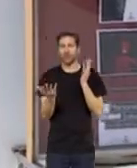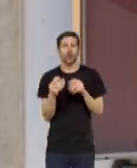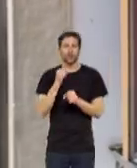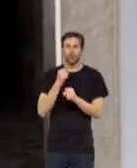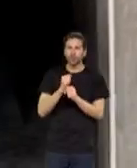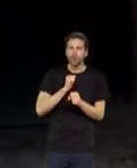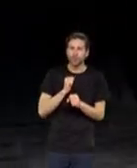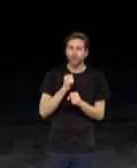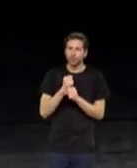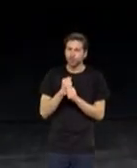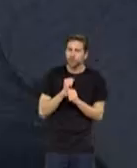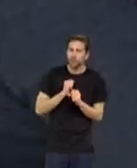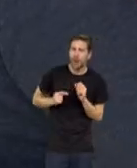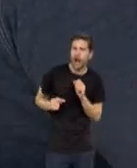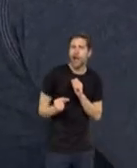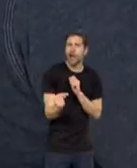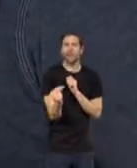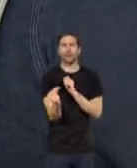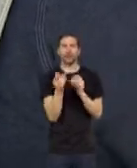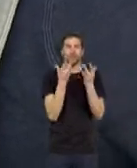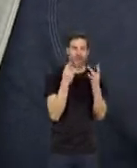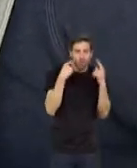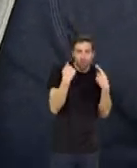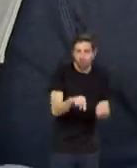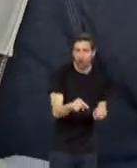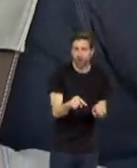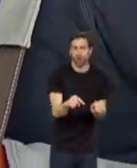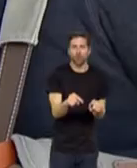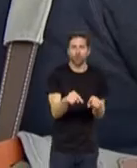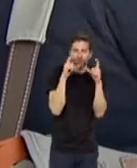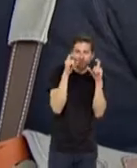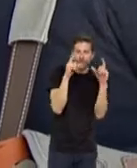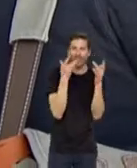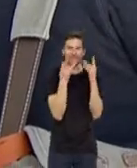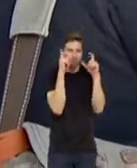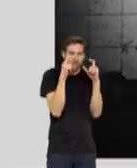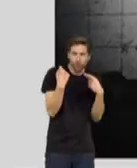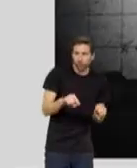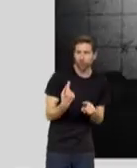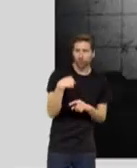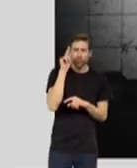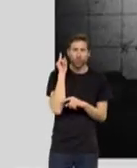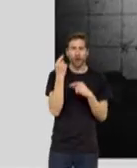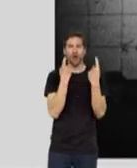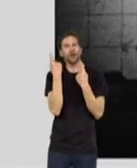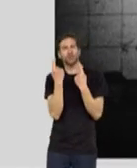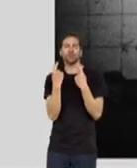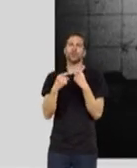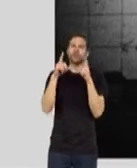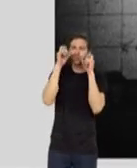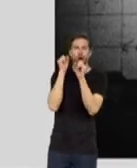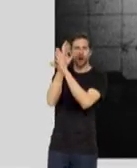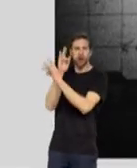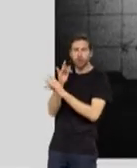não passa exclusivamente pelo teatro, não é? Já há alguns anos que faço, sobretudo, projetos a título individual, na chamada fotografia de autor, em que o